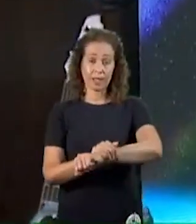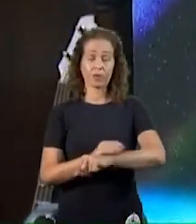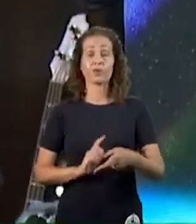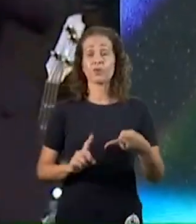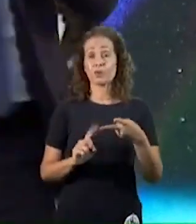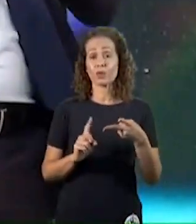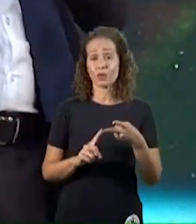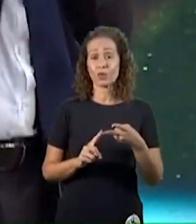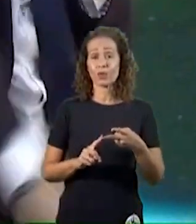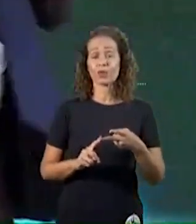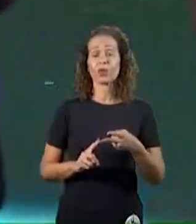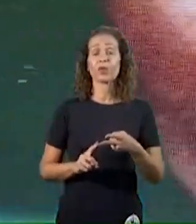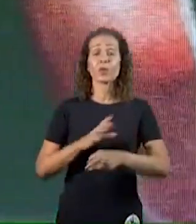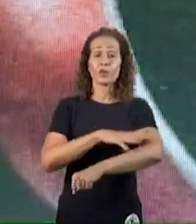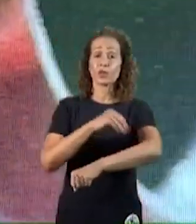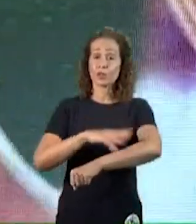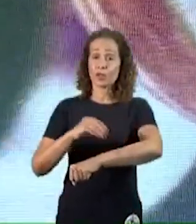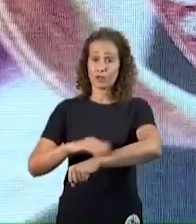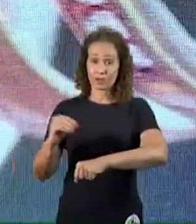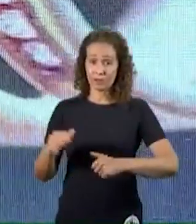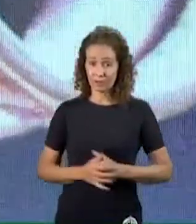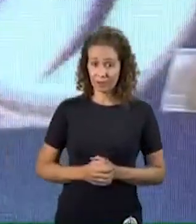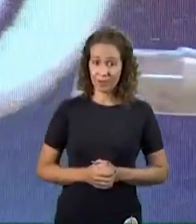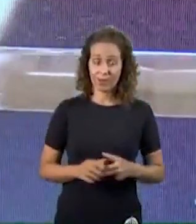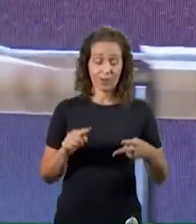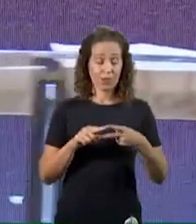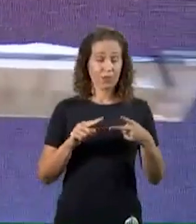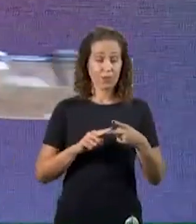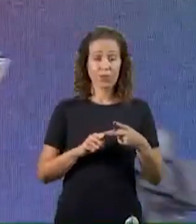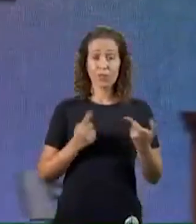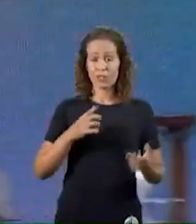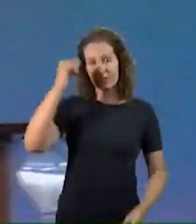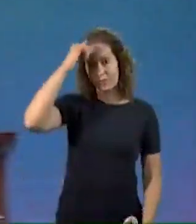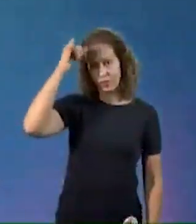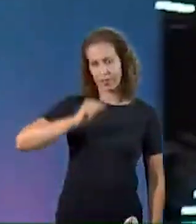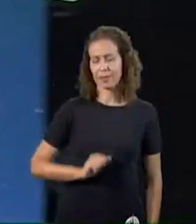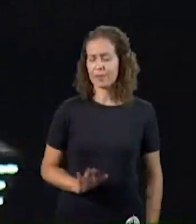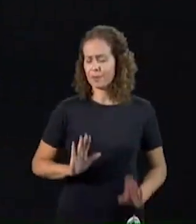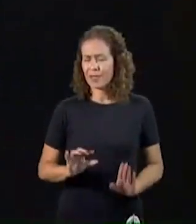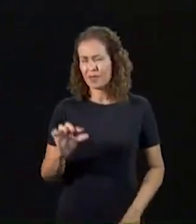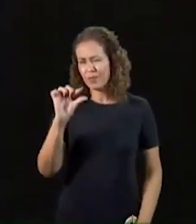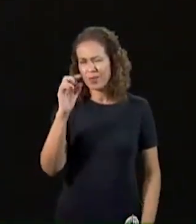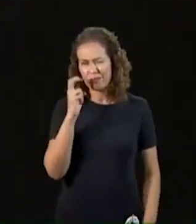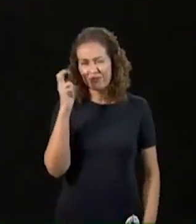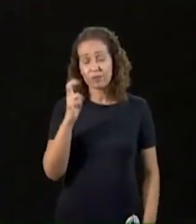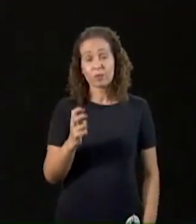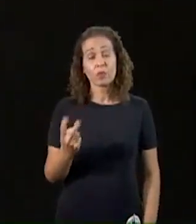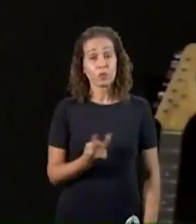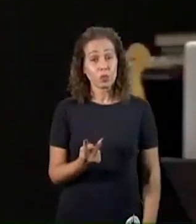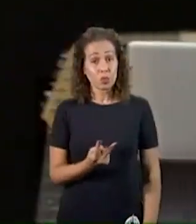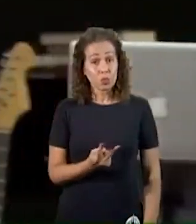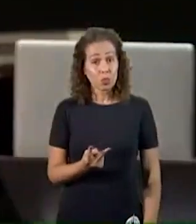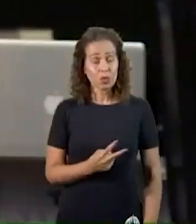era idiota, o outro era um babaca. Mas eles tinham um mínimo de cérebro. E a Bíblia diz que os dois lutaram pela